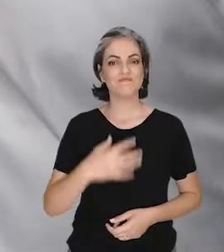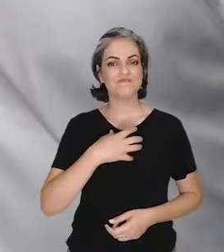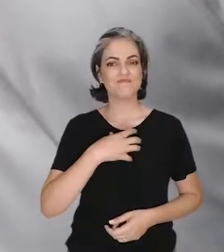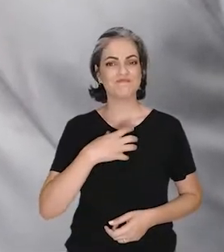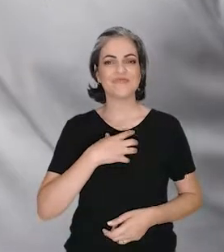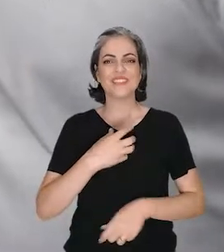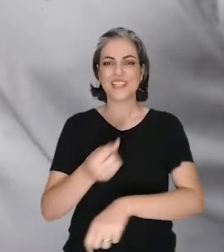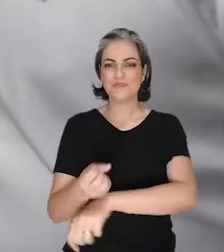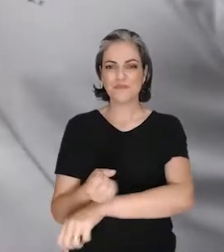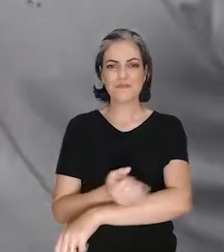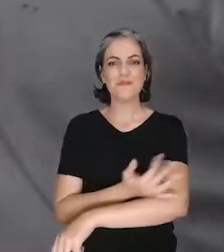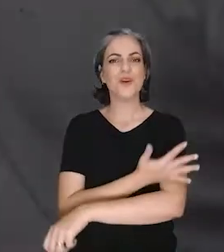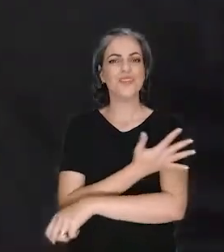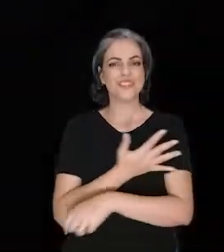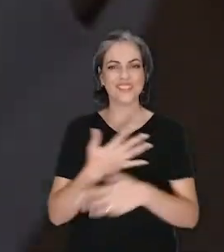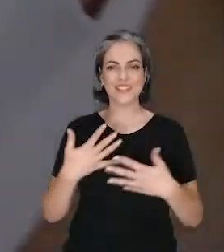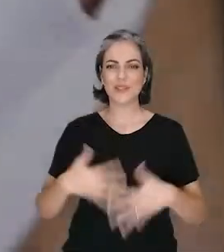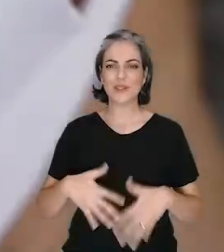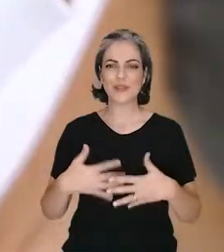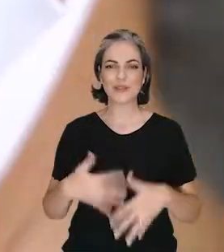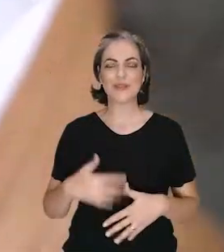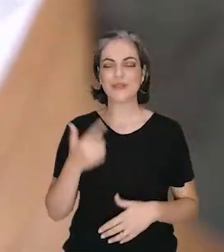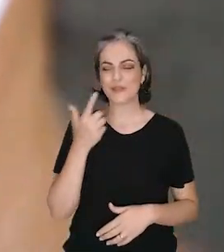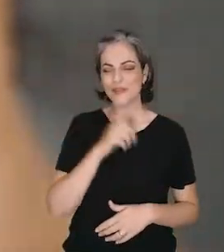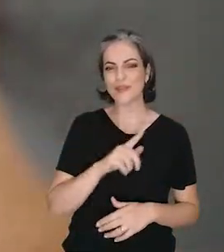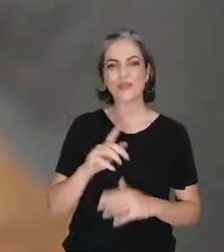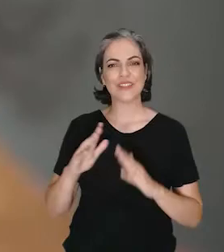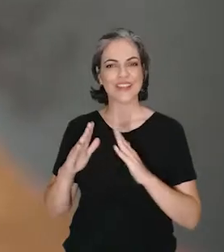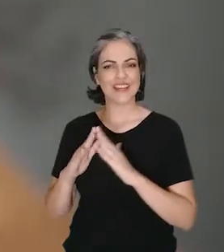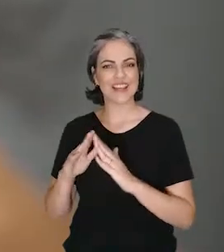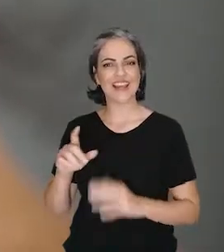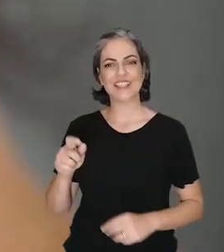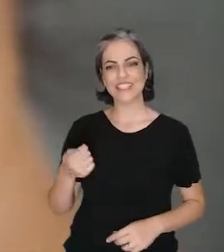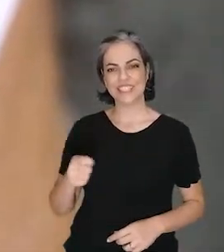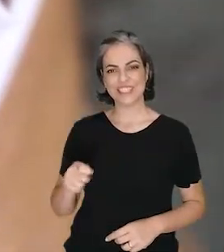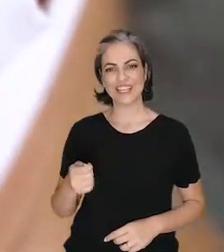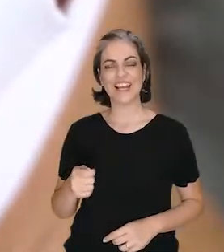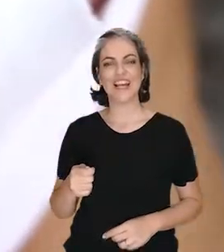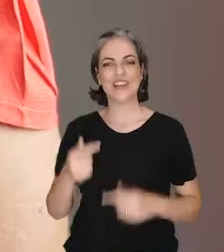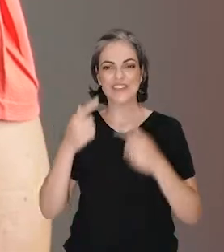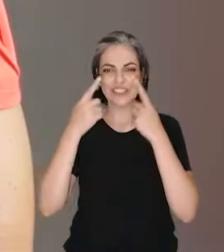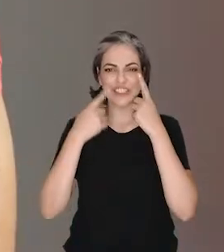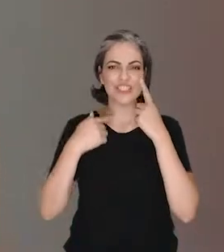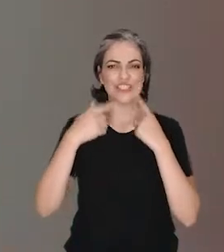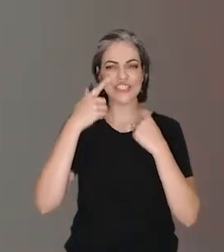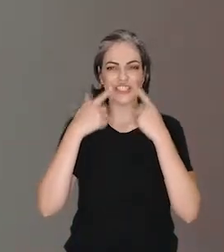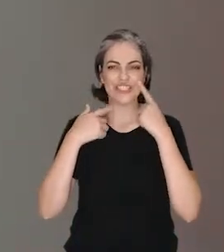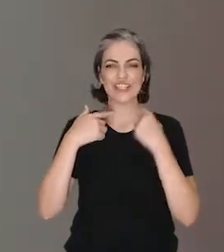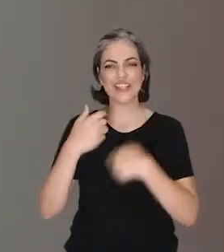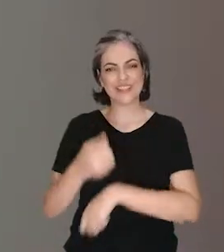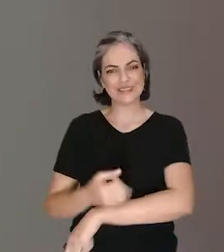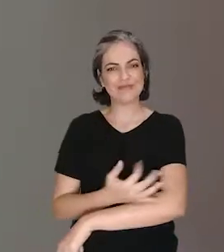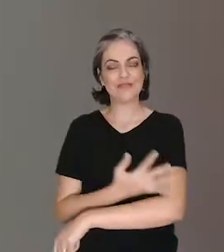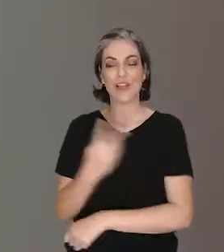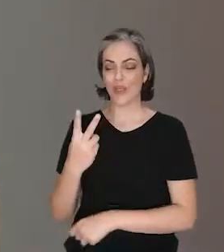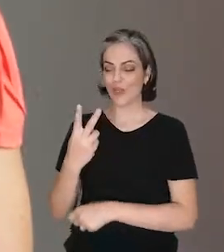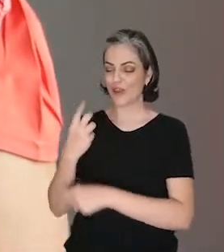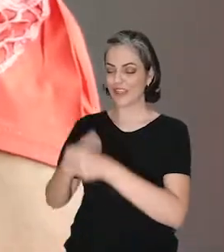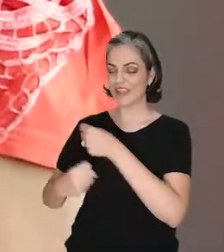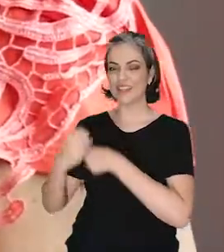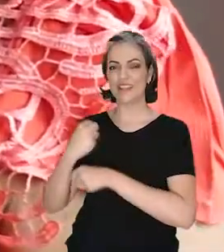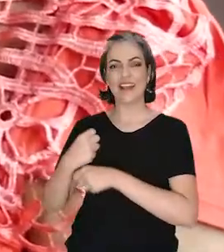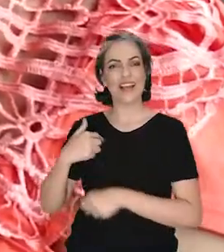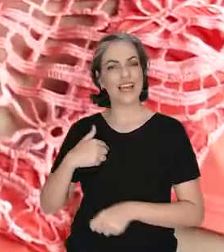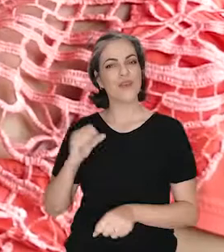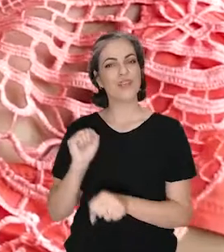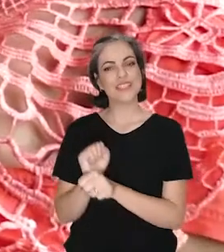Está muito emocionada quando tem a chave nas mãos, né? Comecei a chorar de emoção, né? 2 anos